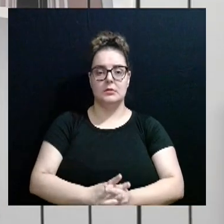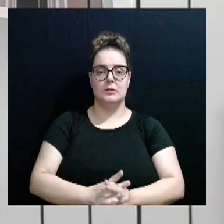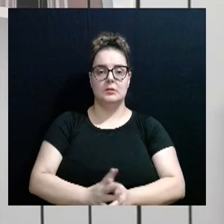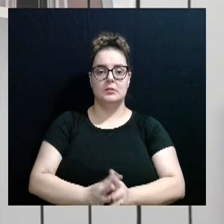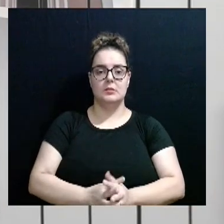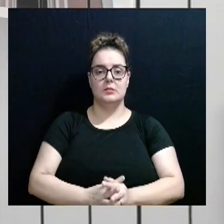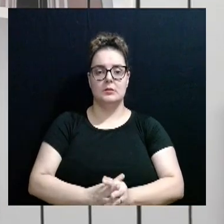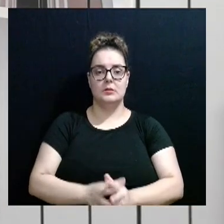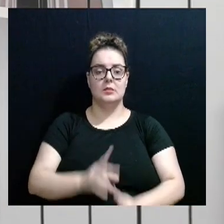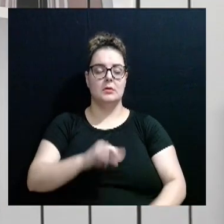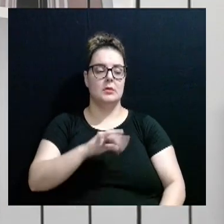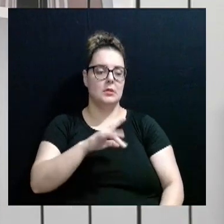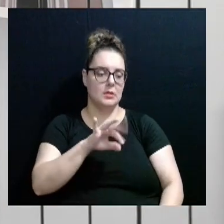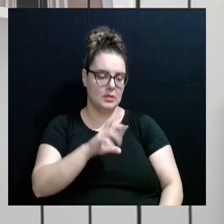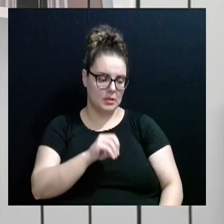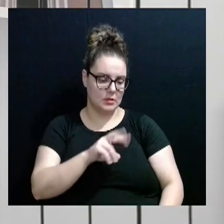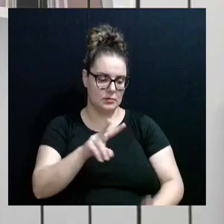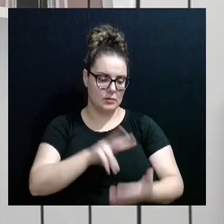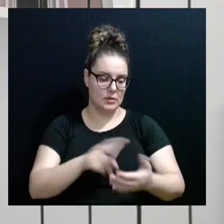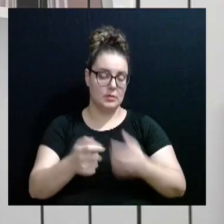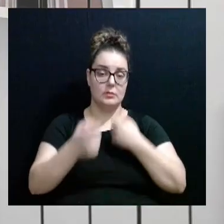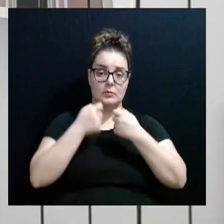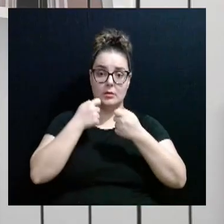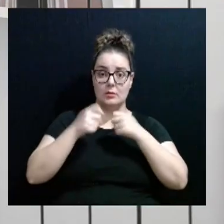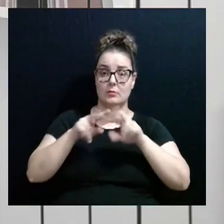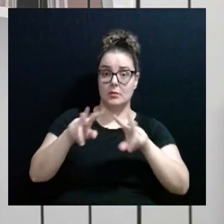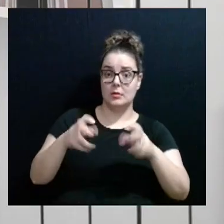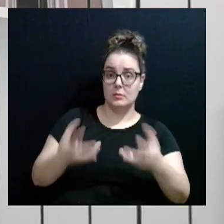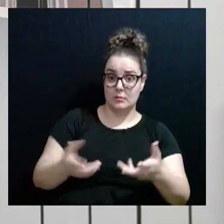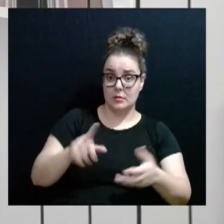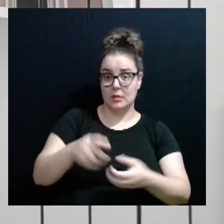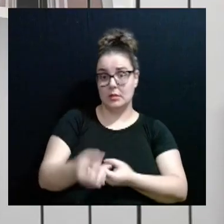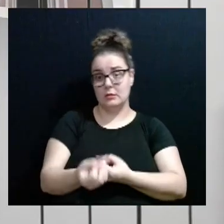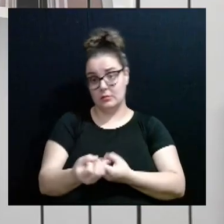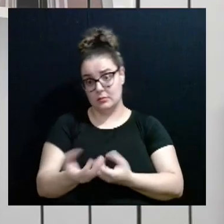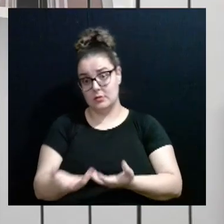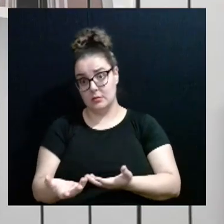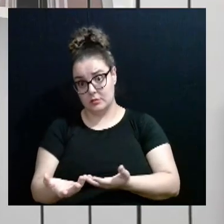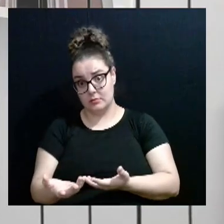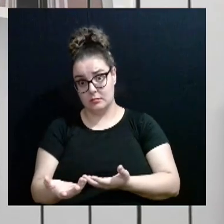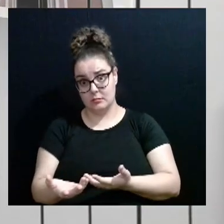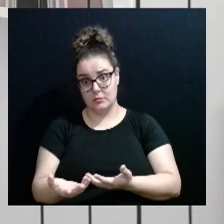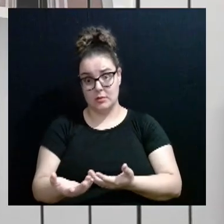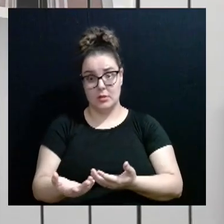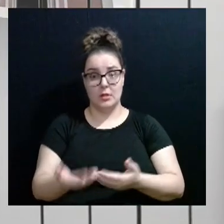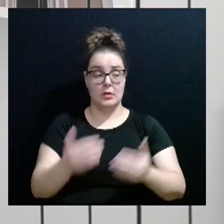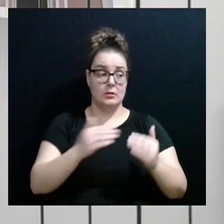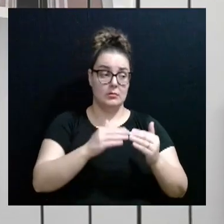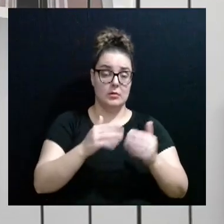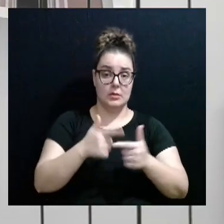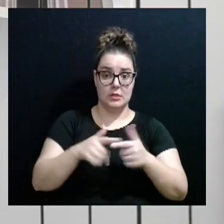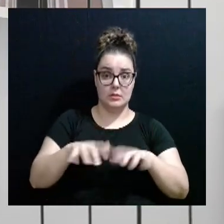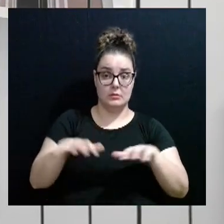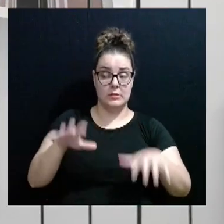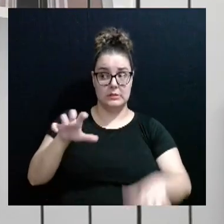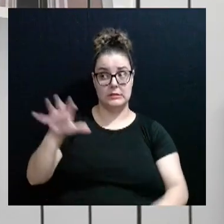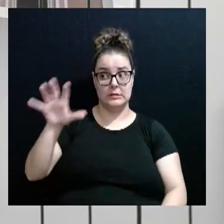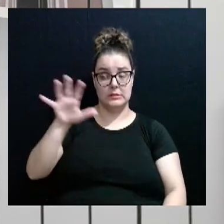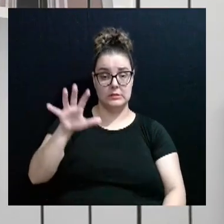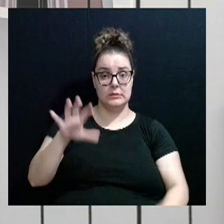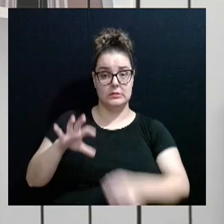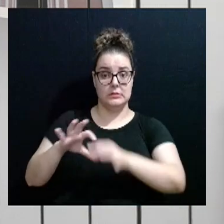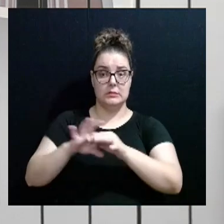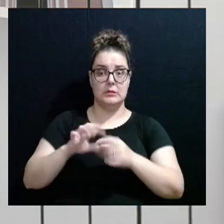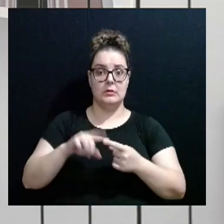lendo reportagens sobre o assunto, a informação é que este acordo dividiu a União Europeia porque França, Polônia